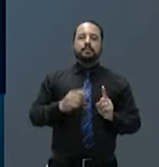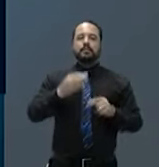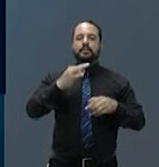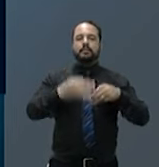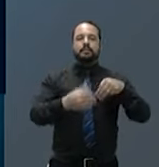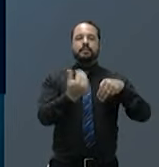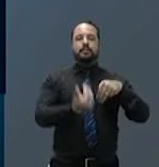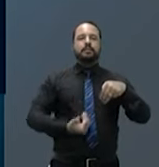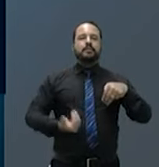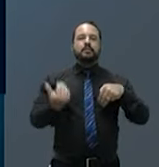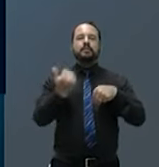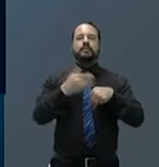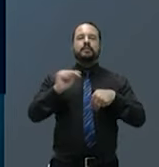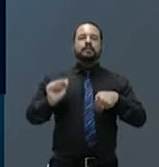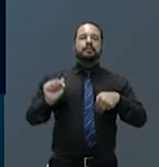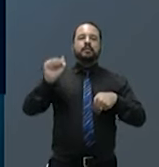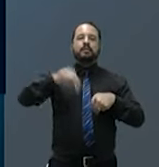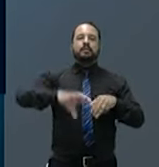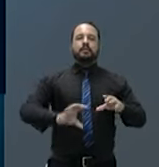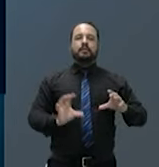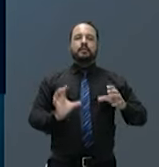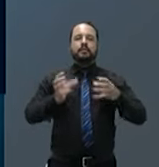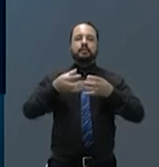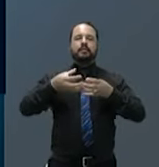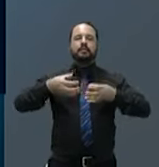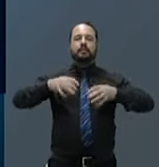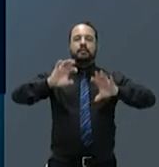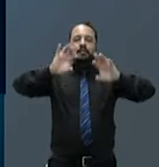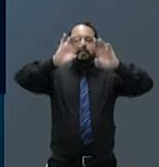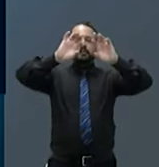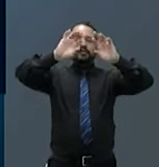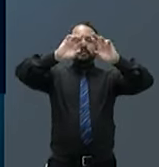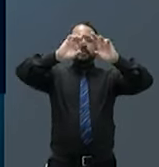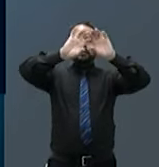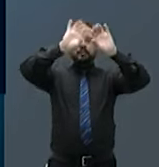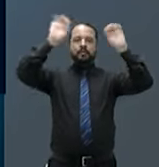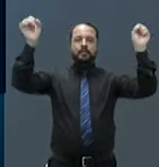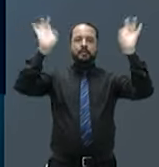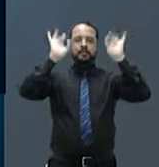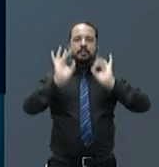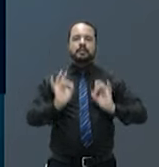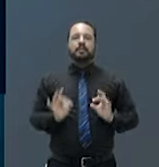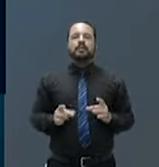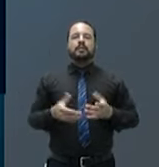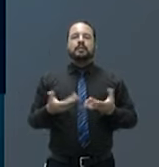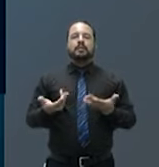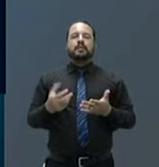dessa colenda corte especial, ilustre procurador doutor Hindenburgo, Chateaubriand